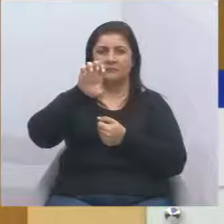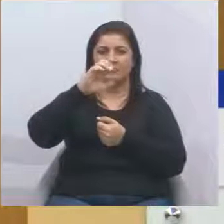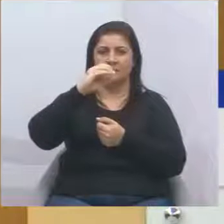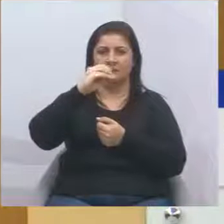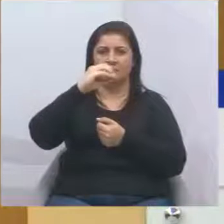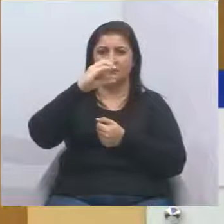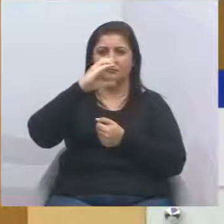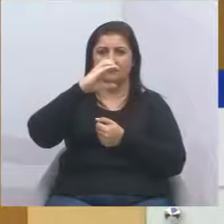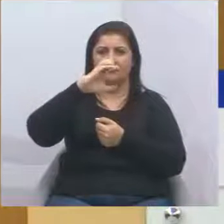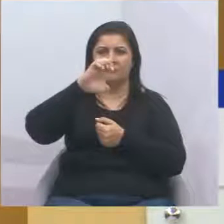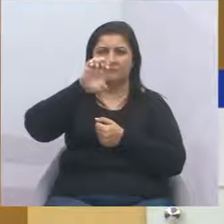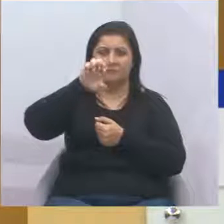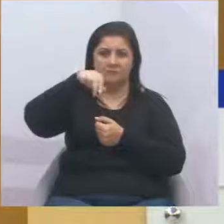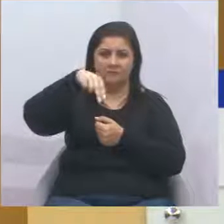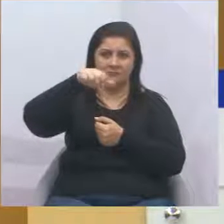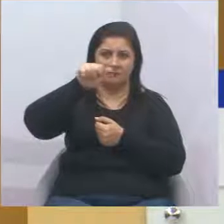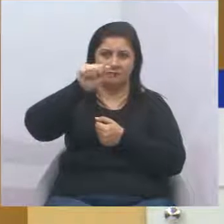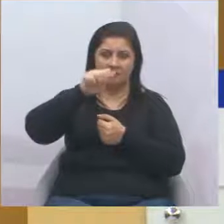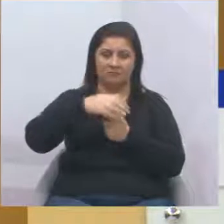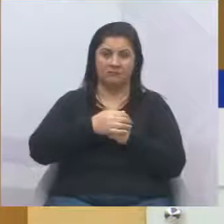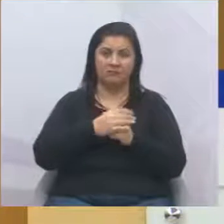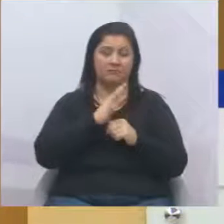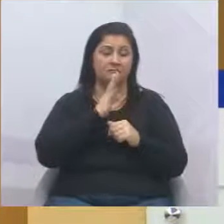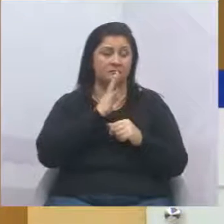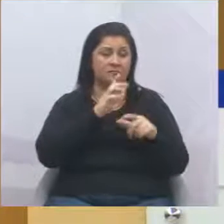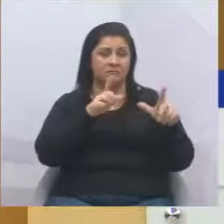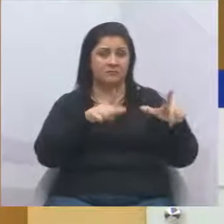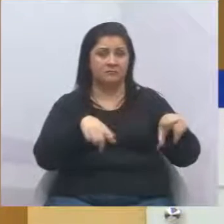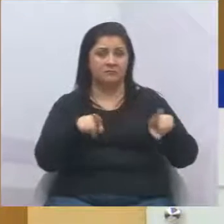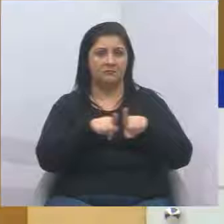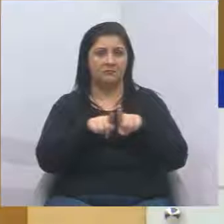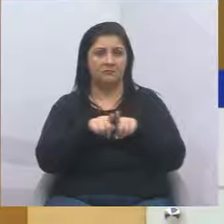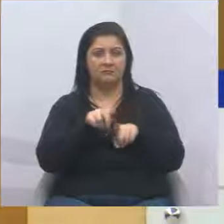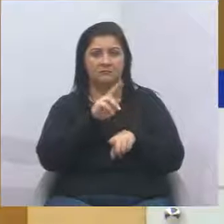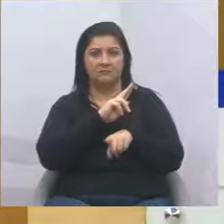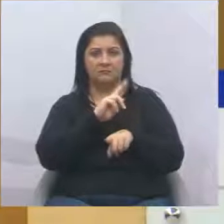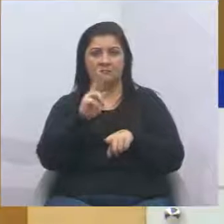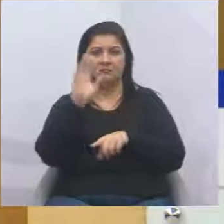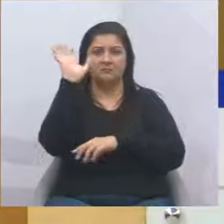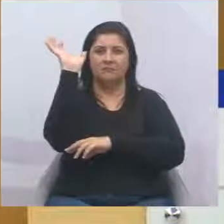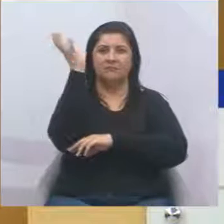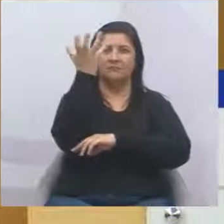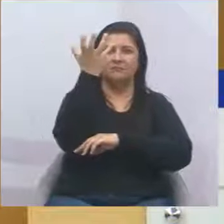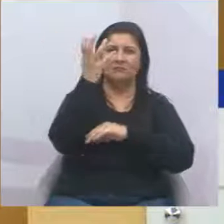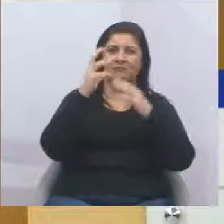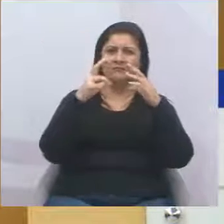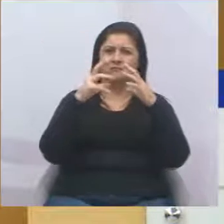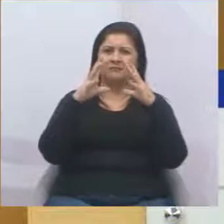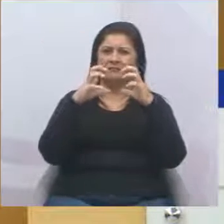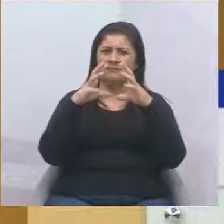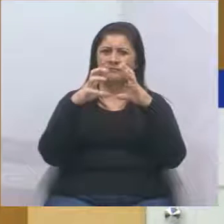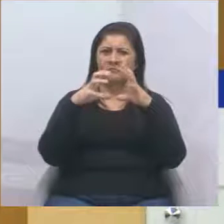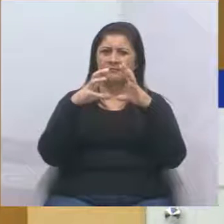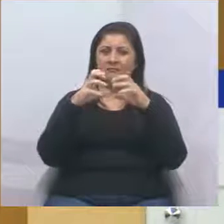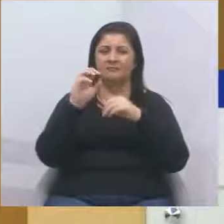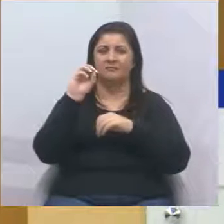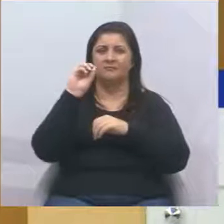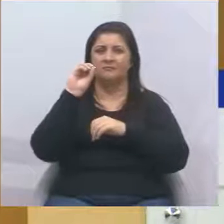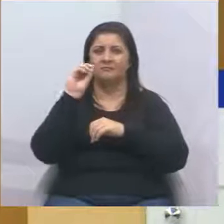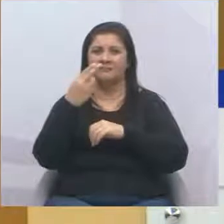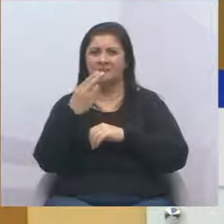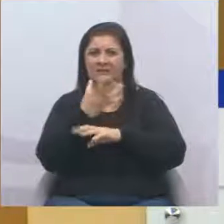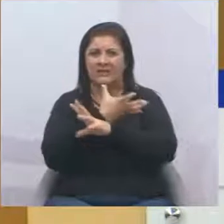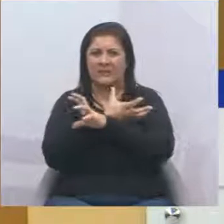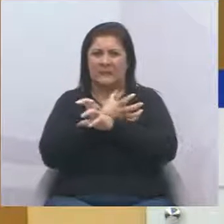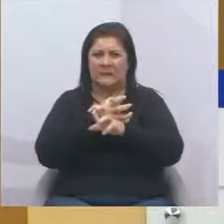conhecida vulgarmente em algumas regiões também com o nome de árvore de conflito ou deserto verde,